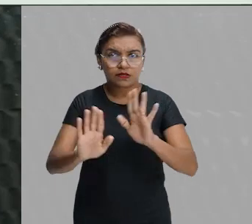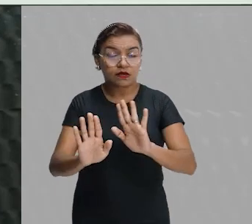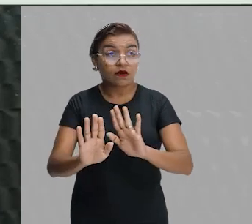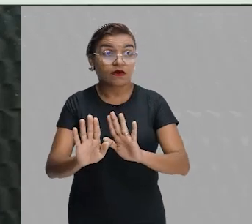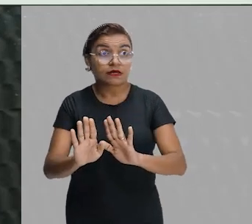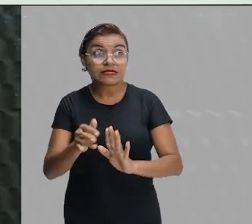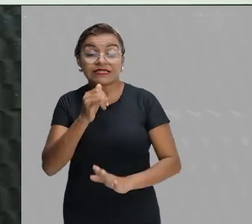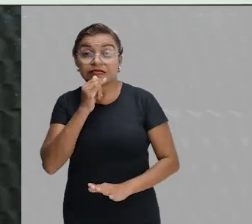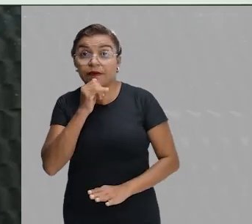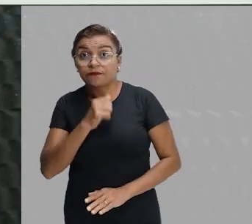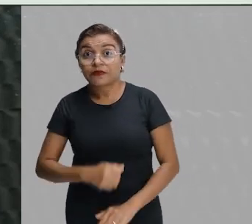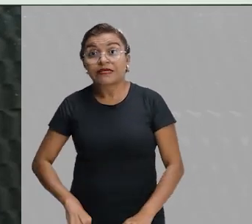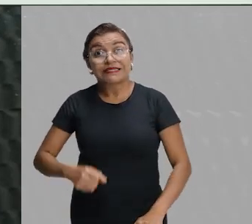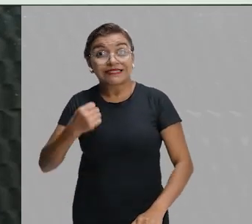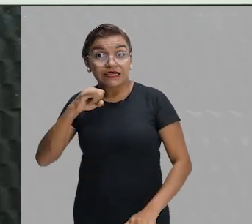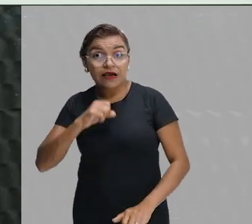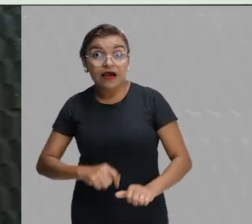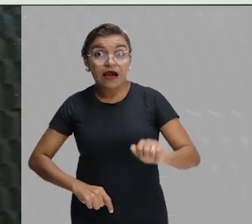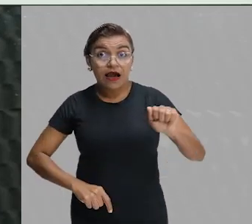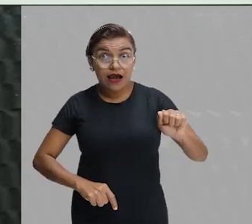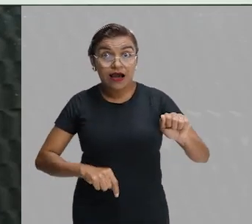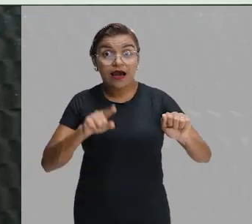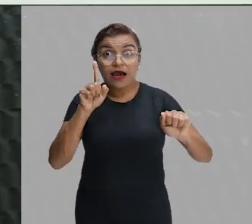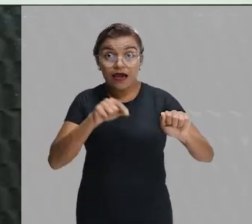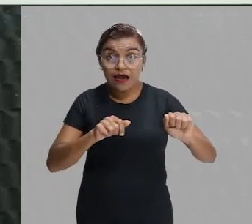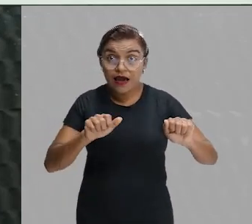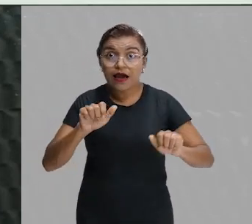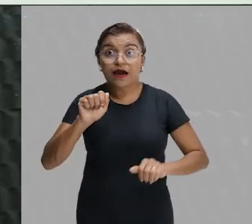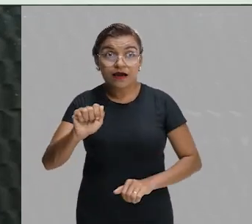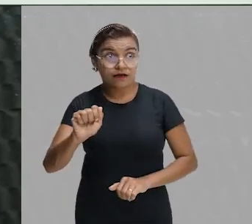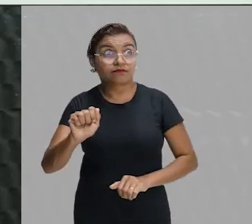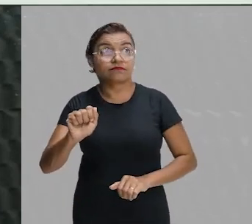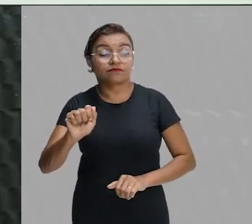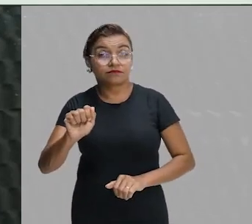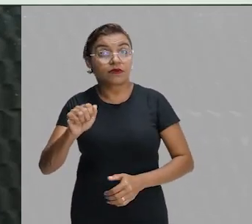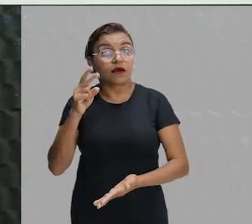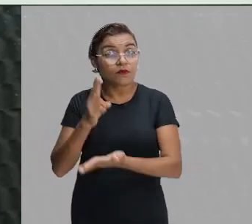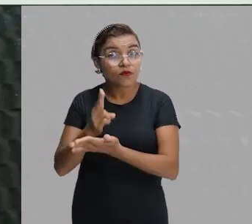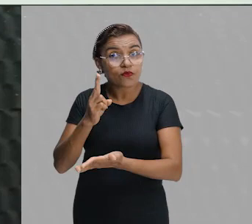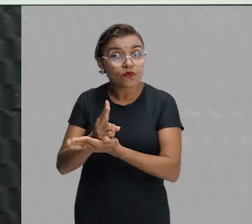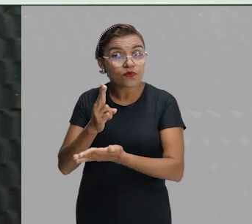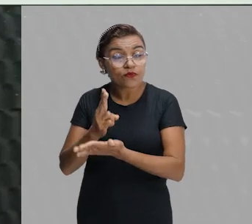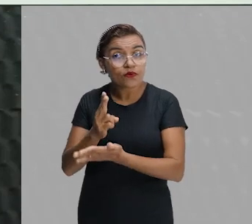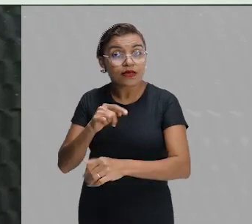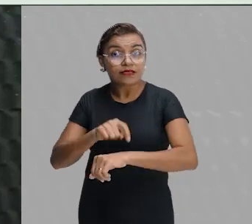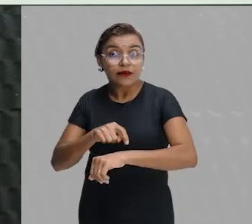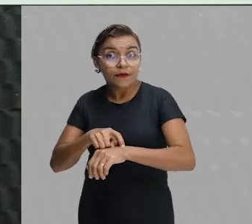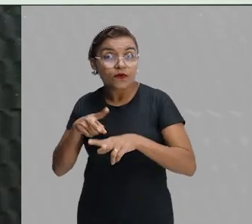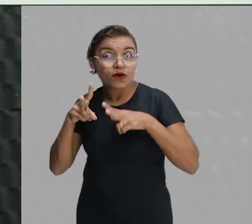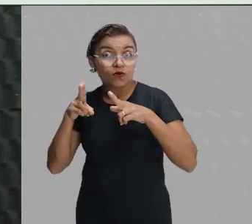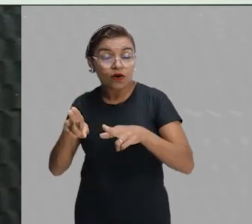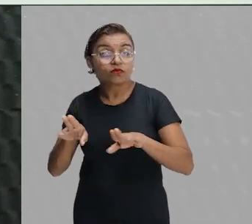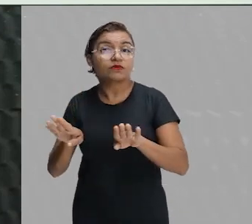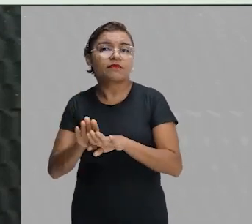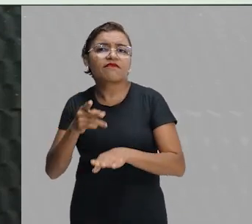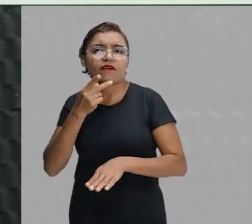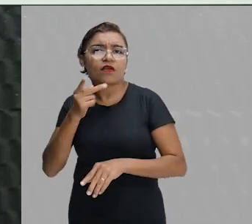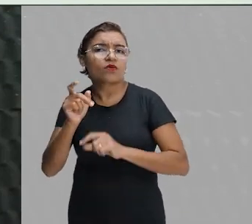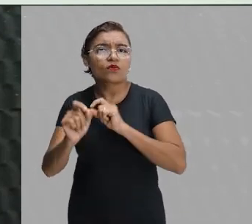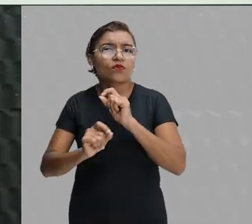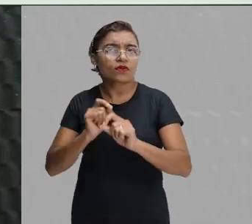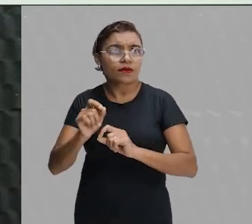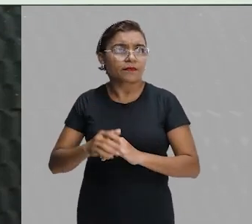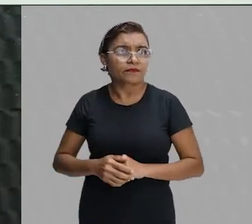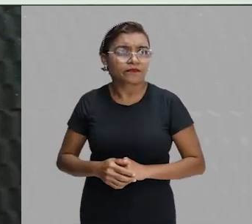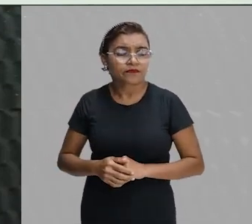ao mesmo tempo, olha só, e ao mesmo tempo dizer que